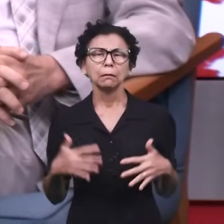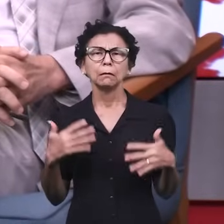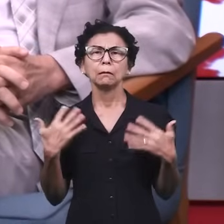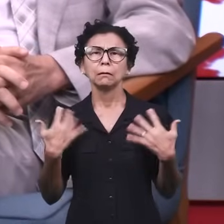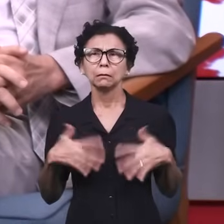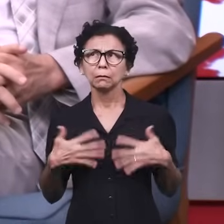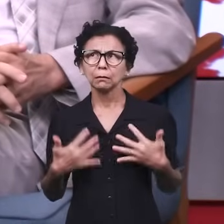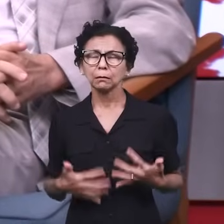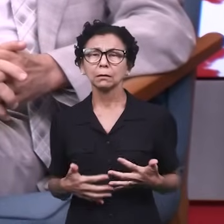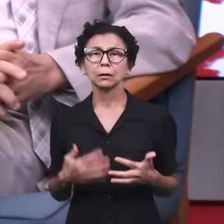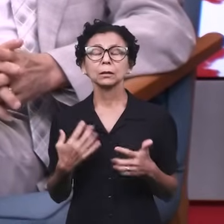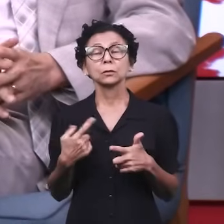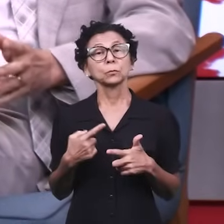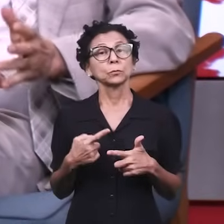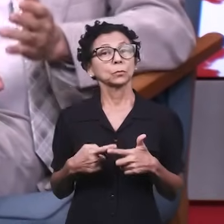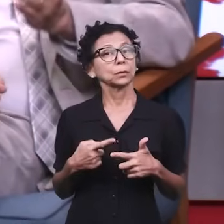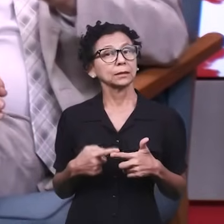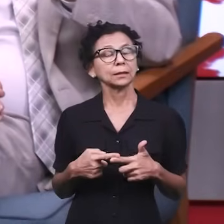porque